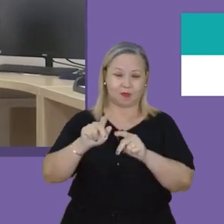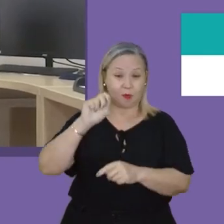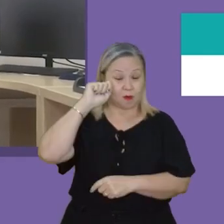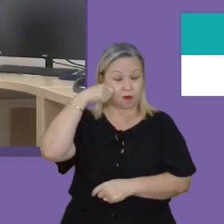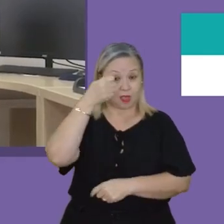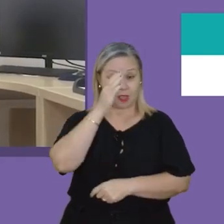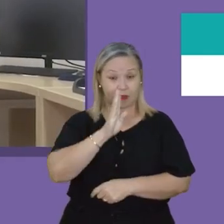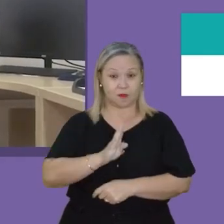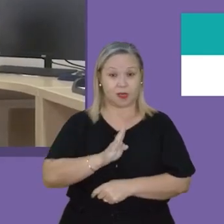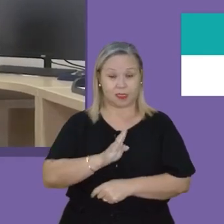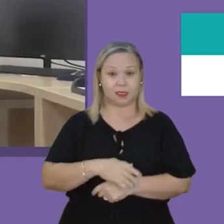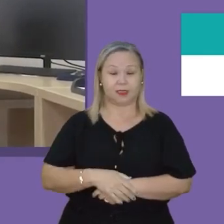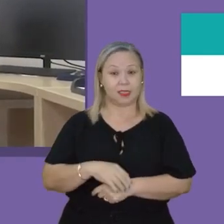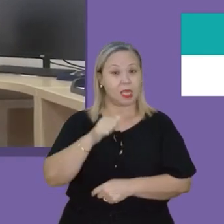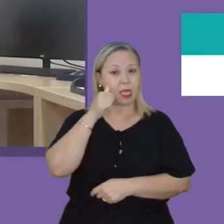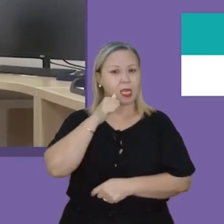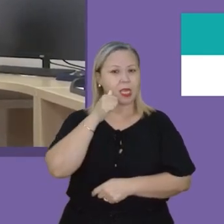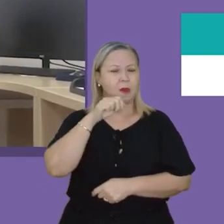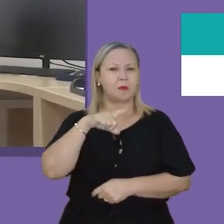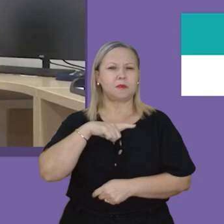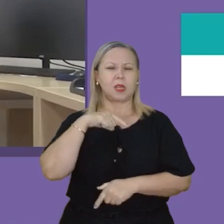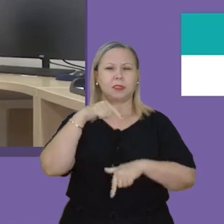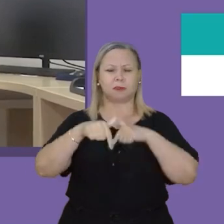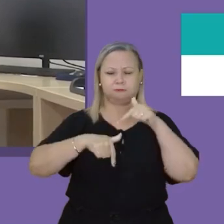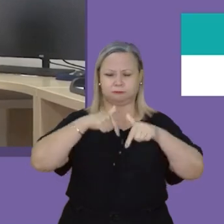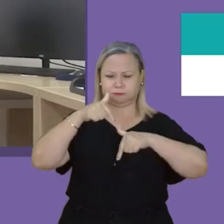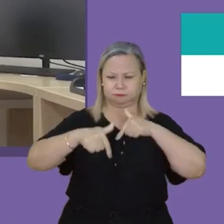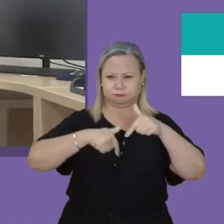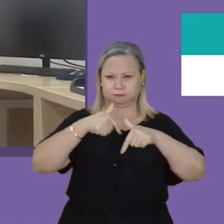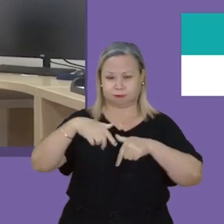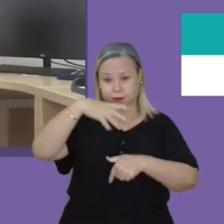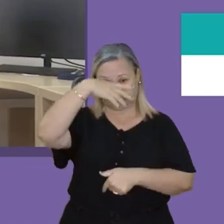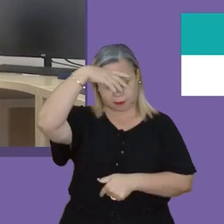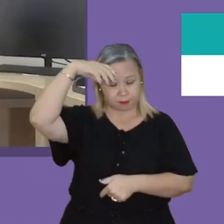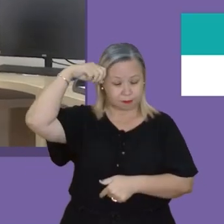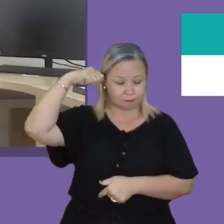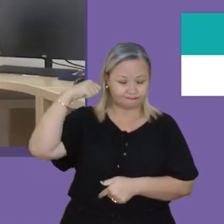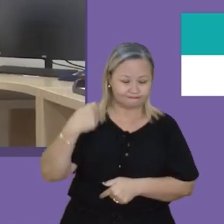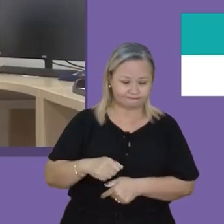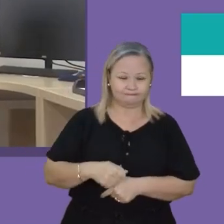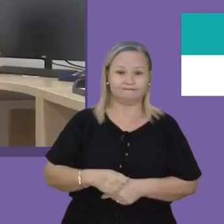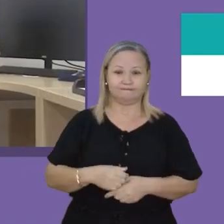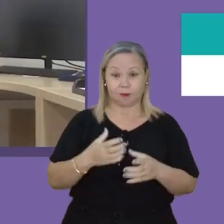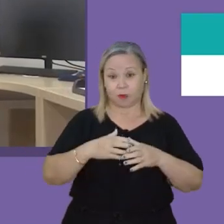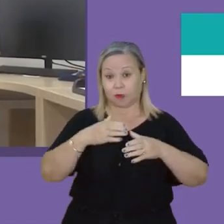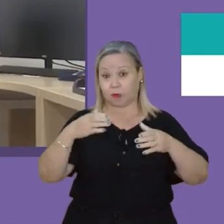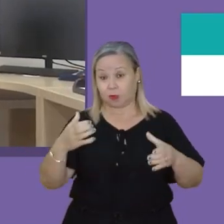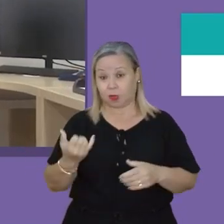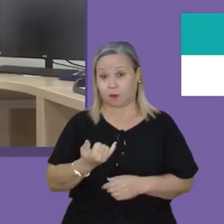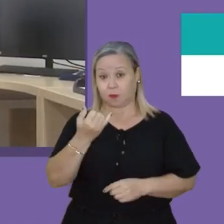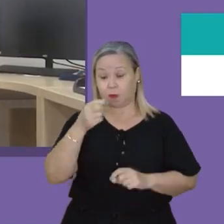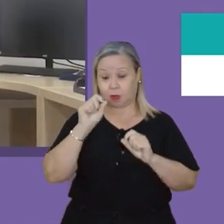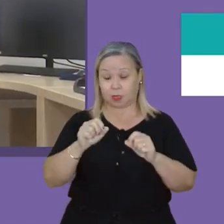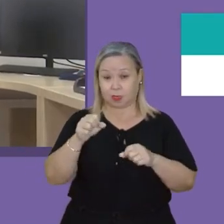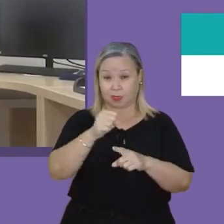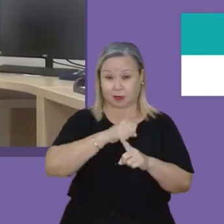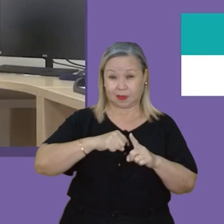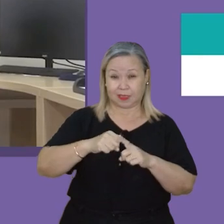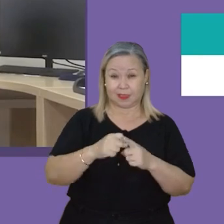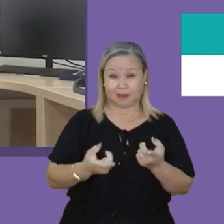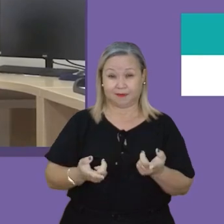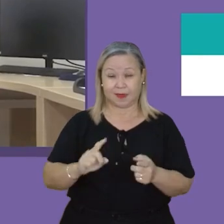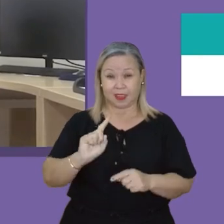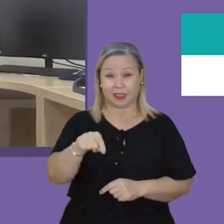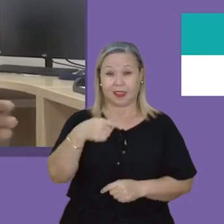brasileiro. E a mulher tem uma tarefa enorme nessa sociedade. porque além de ser explorada, ela